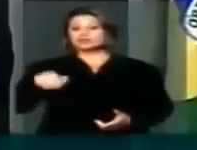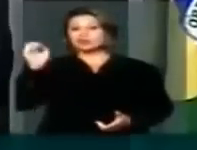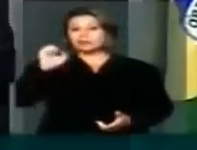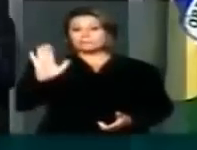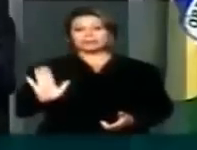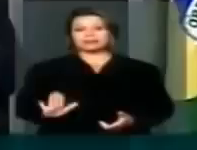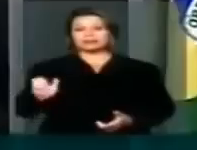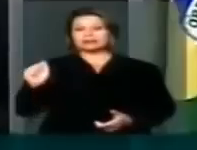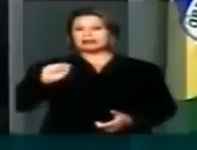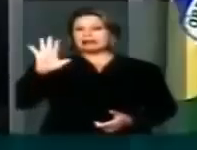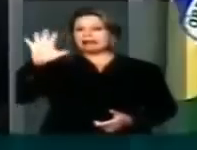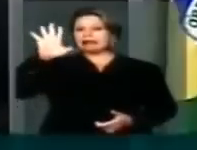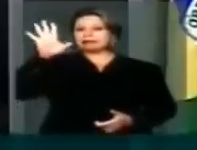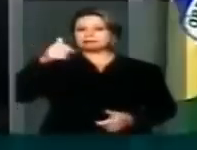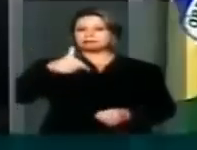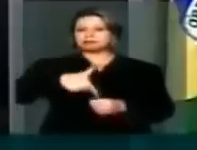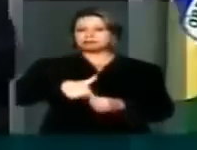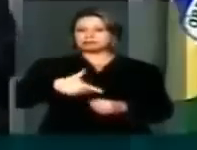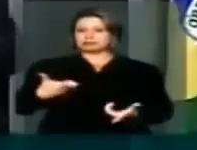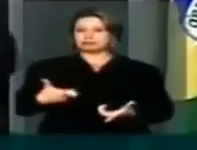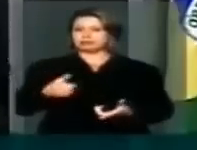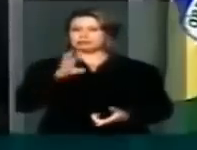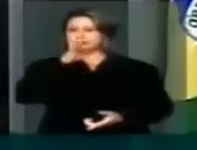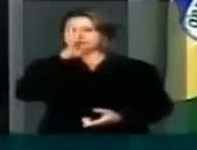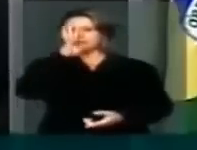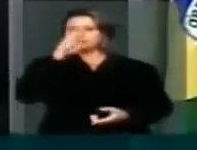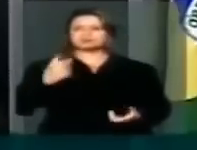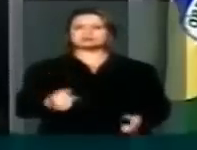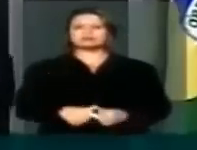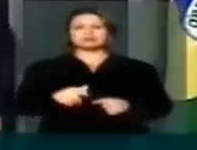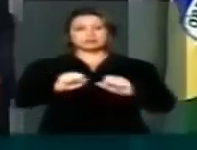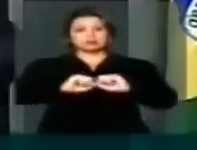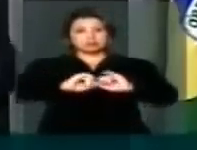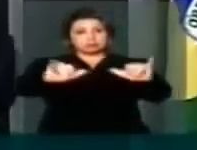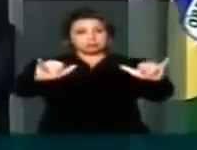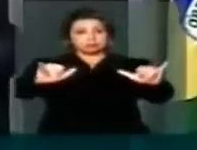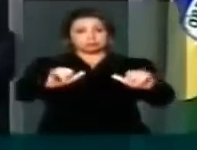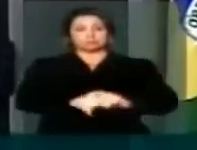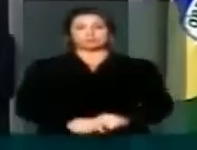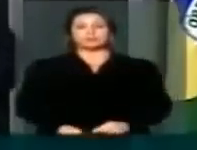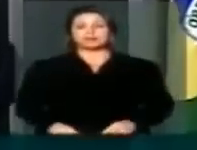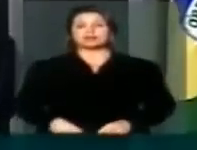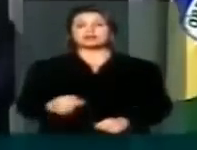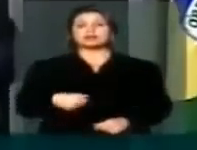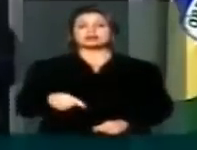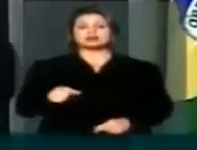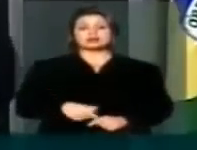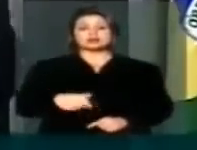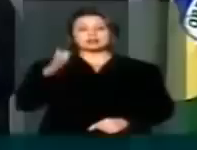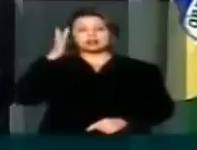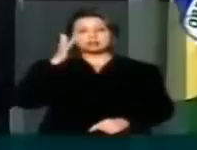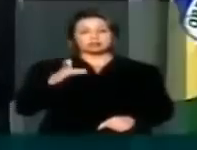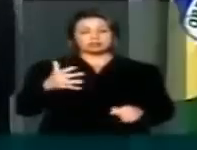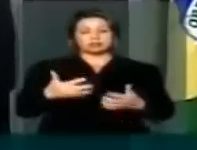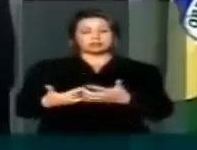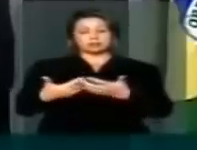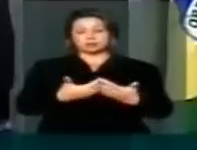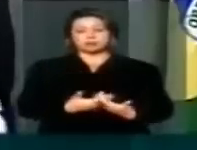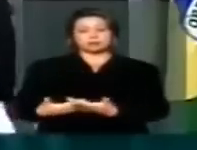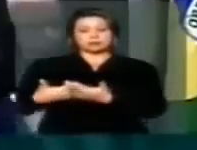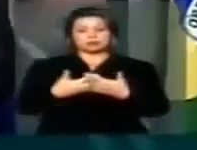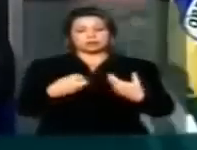Somente o Brasil tem uma conta ao contrário. Eu quero aqui alertar: essa paralisação dos caminhoneiros do